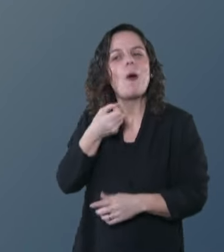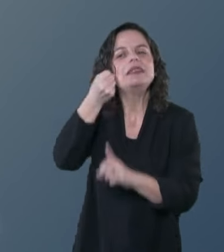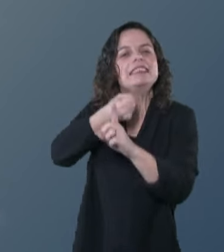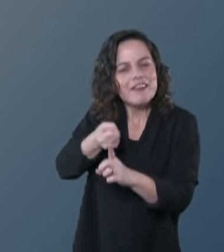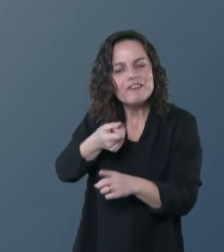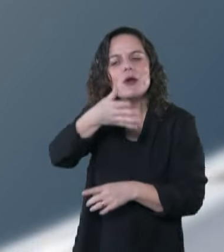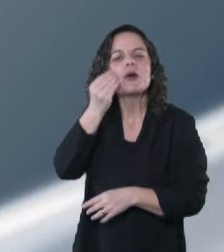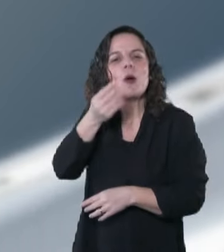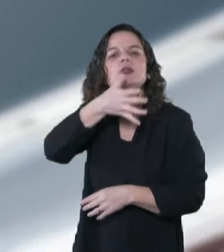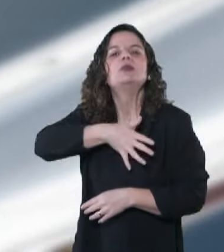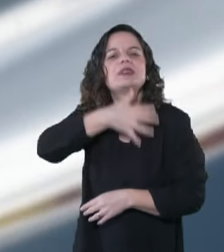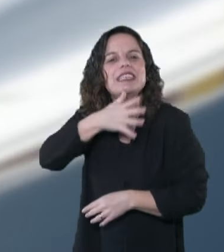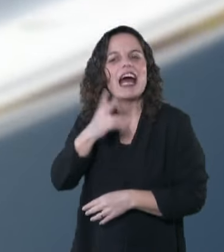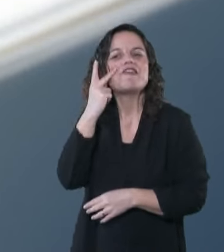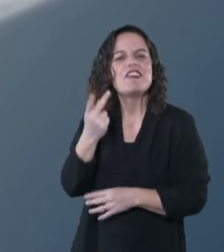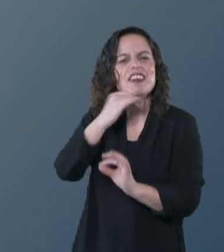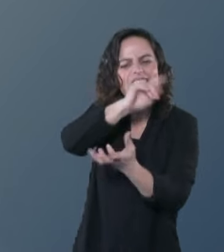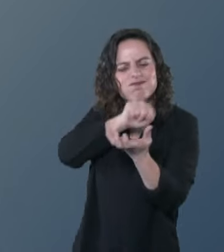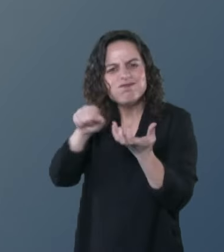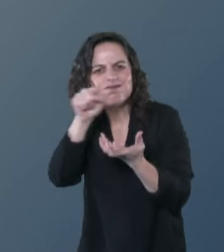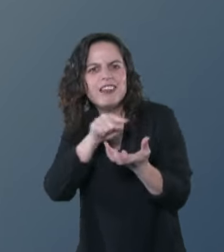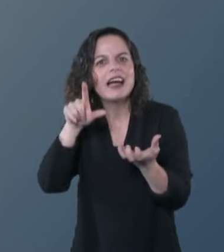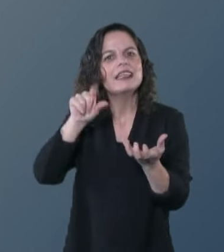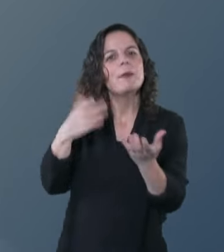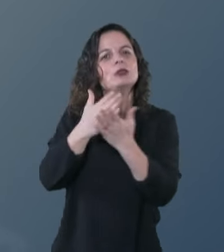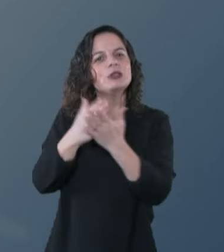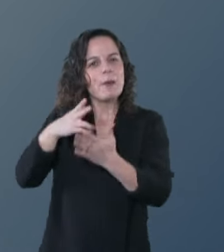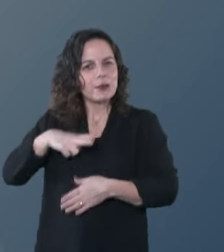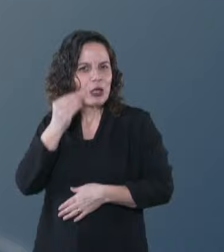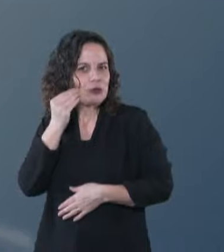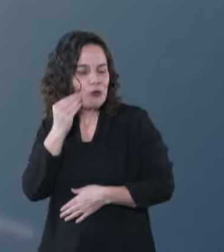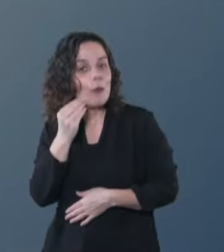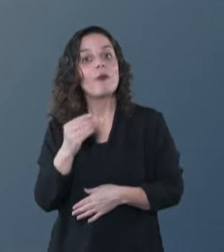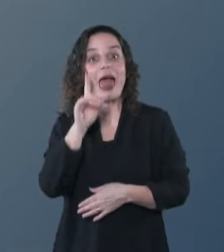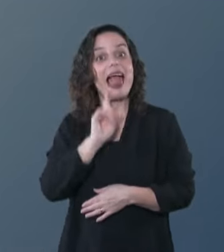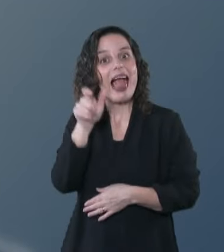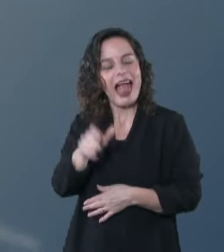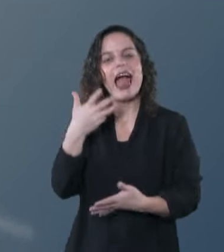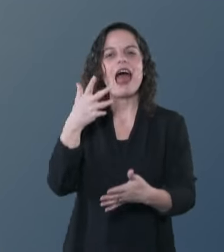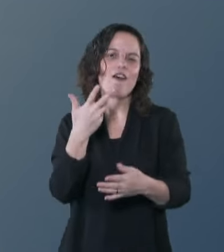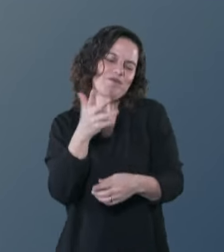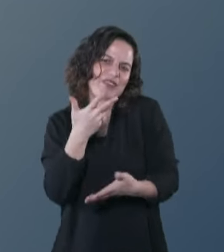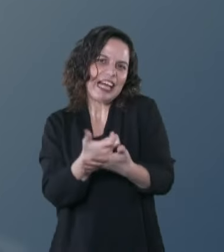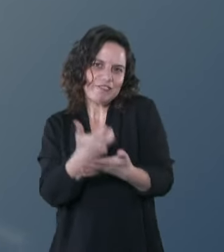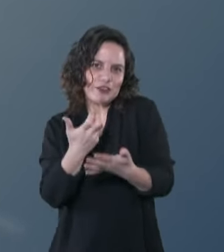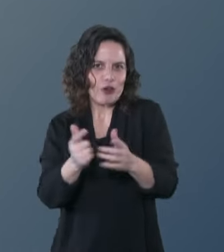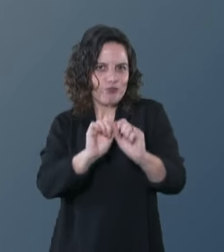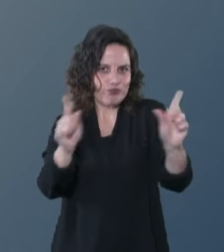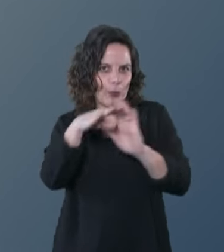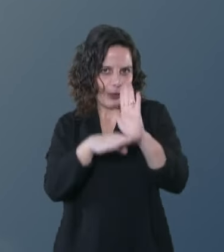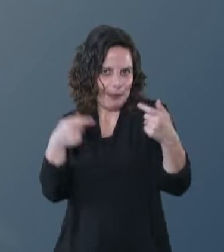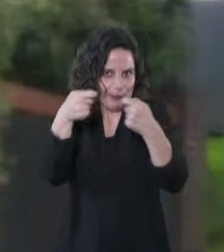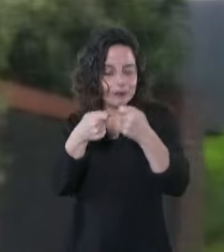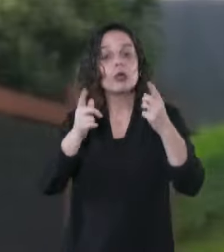português. As imagens que vamos ver foram registadas pela Carla para este programa. A Carla iniciou a licenciatura de História